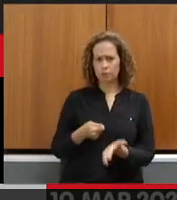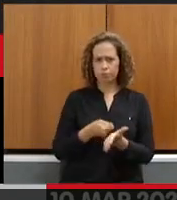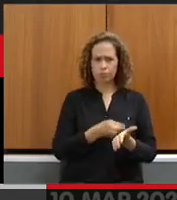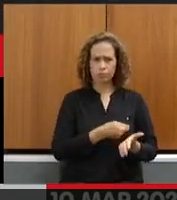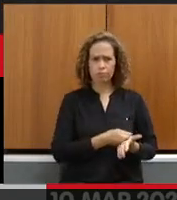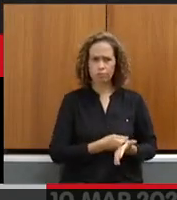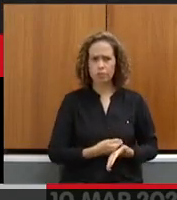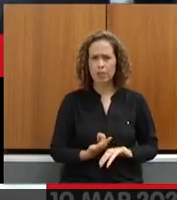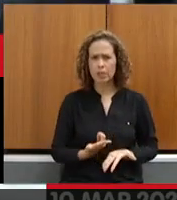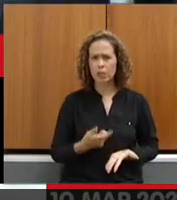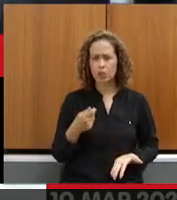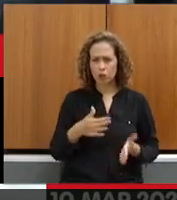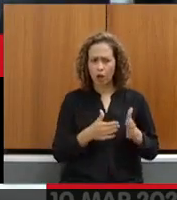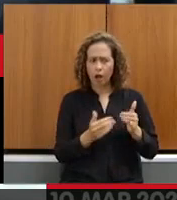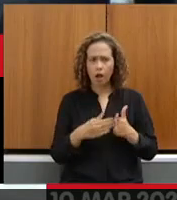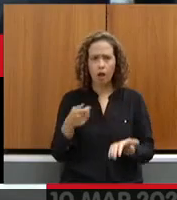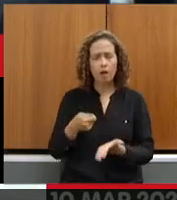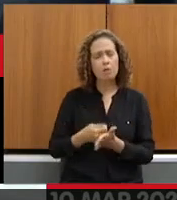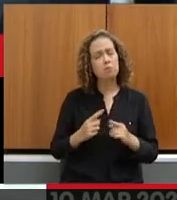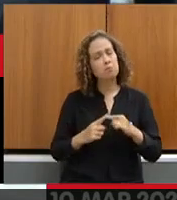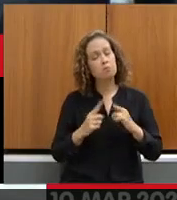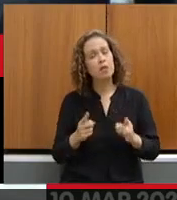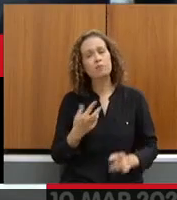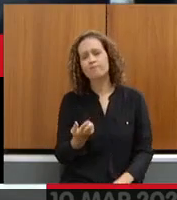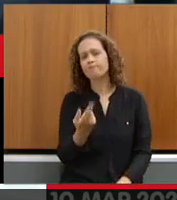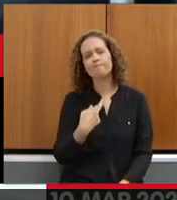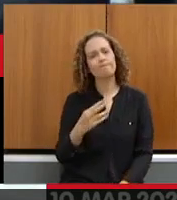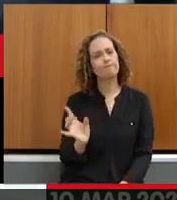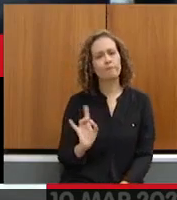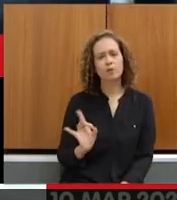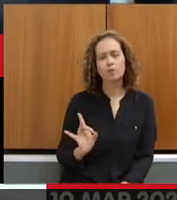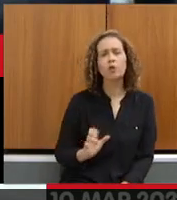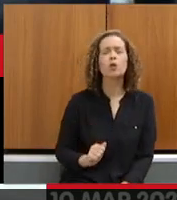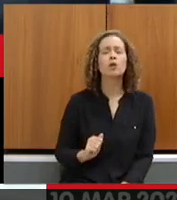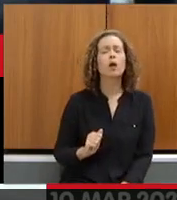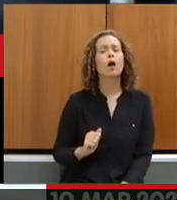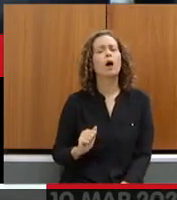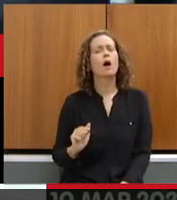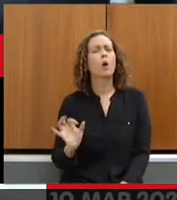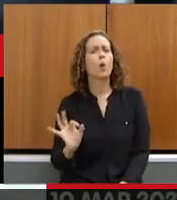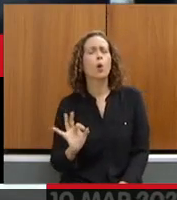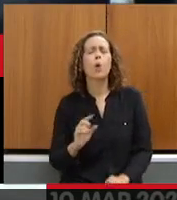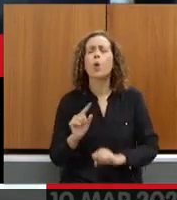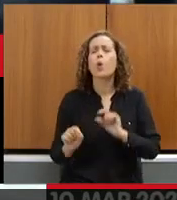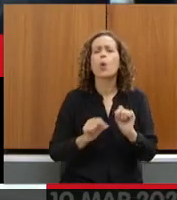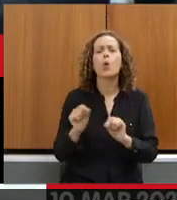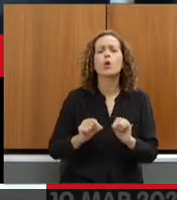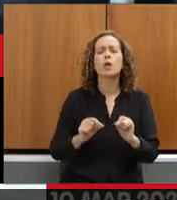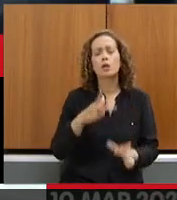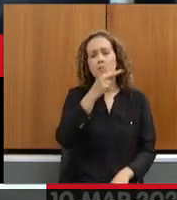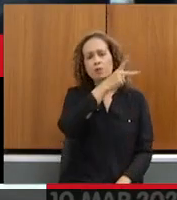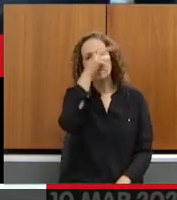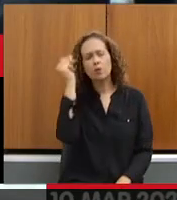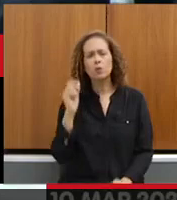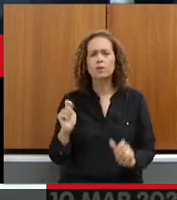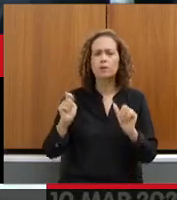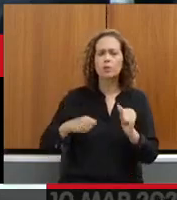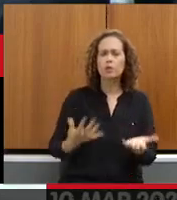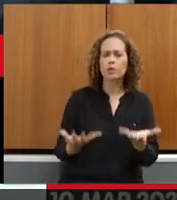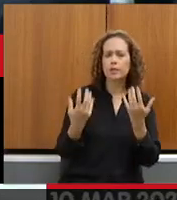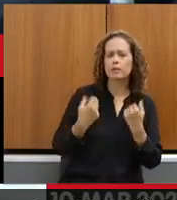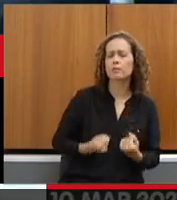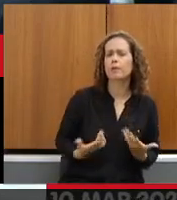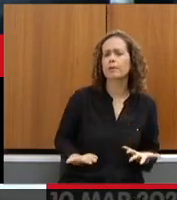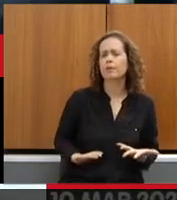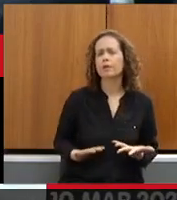por todos os colegas dessa casa mas se eu não respondeu o quê que as prefeituras podem contar Qual é a previsão Cristiano